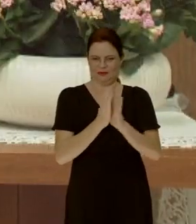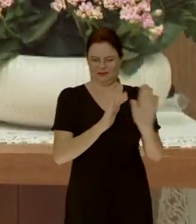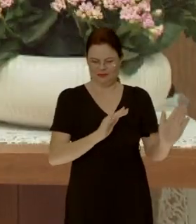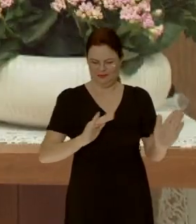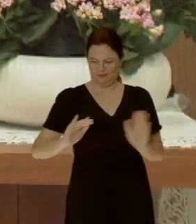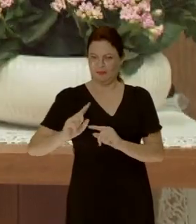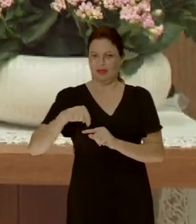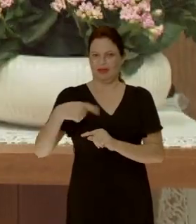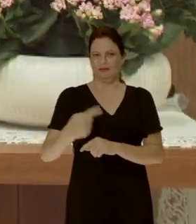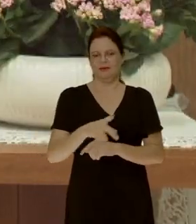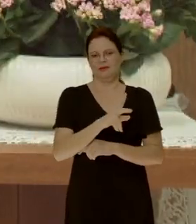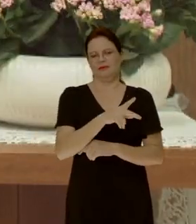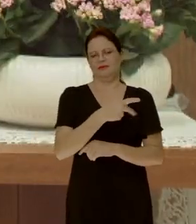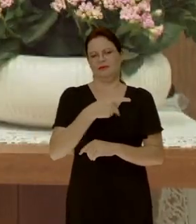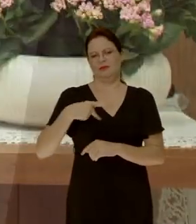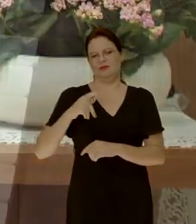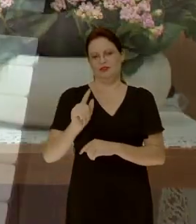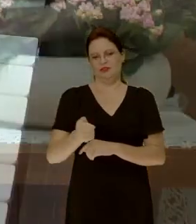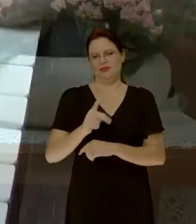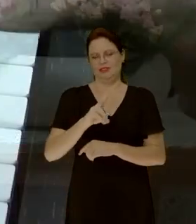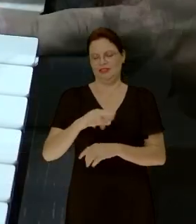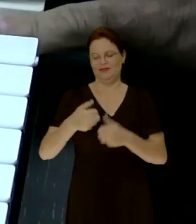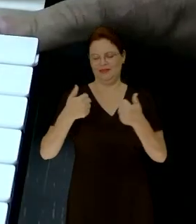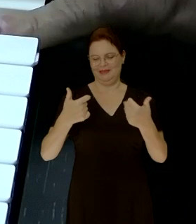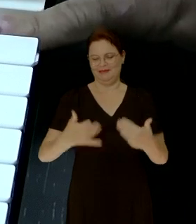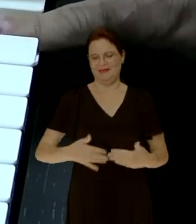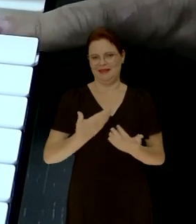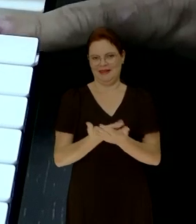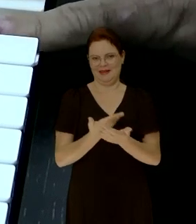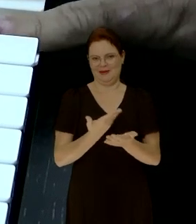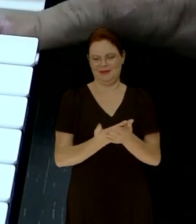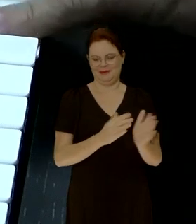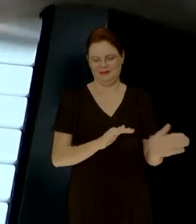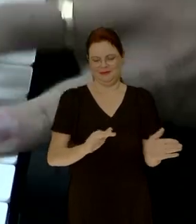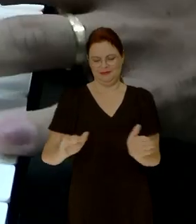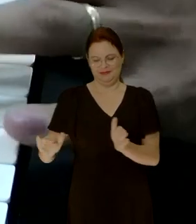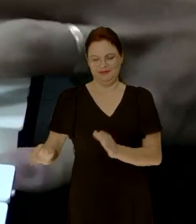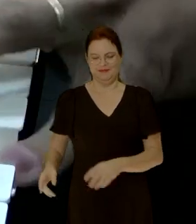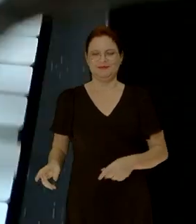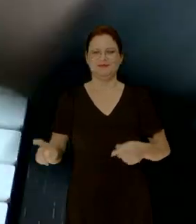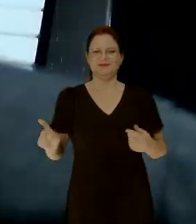Depois o professor Gedeu Tigueiros dará sequência.